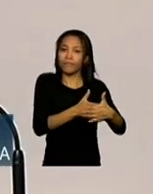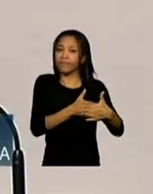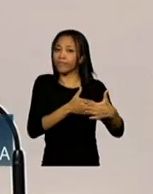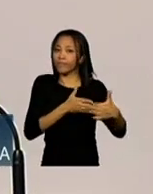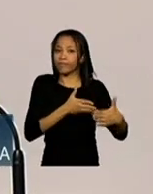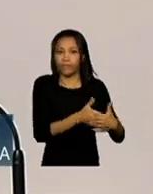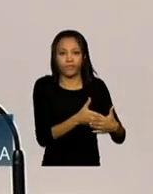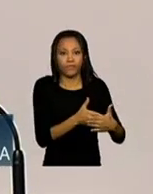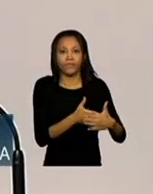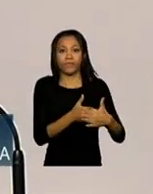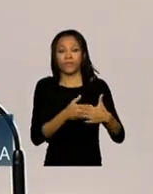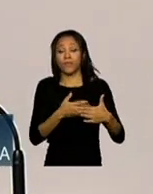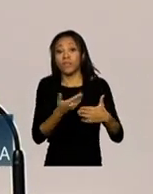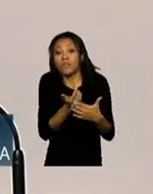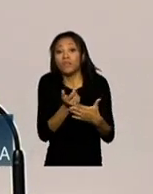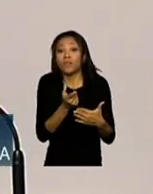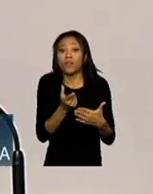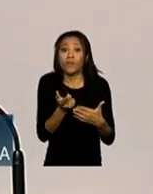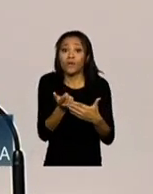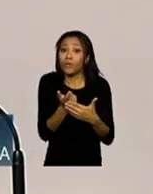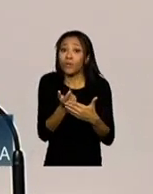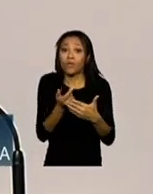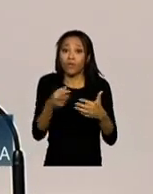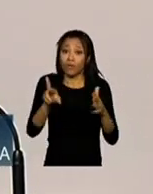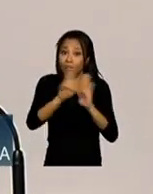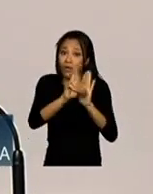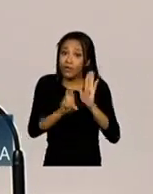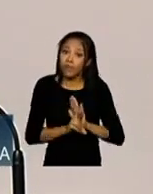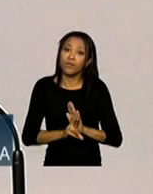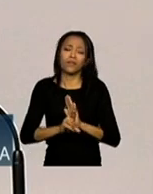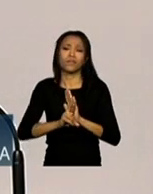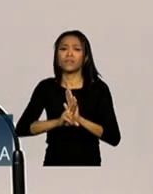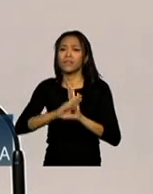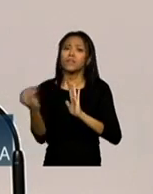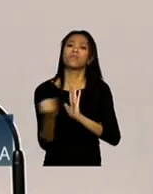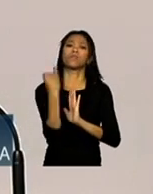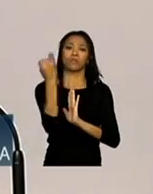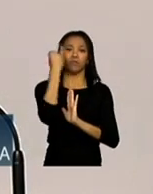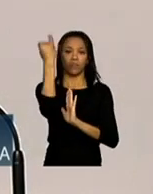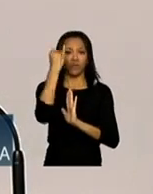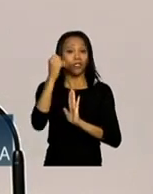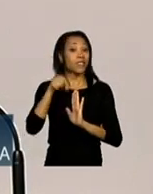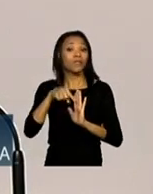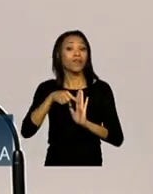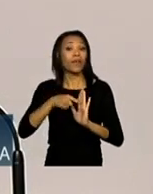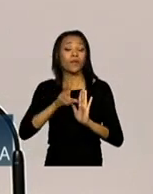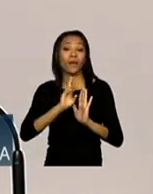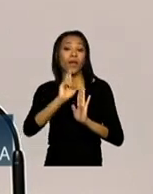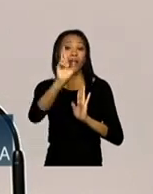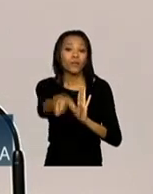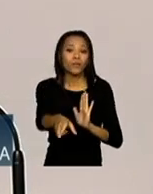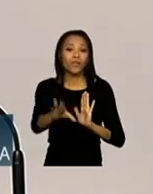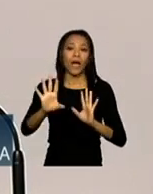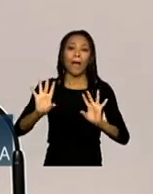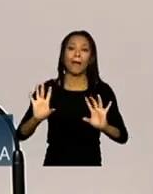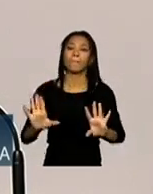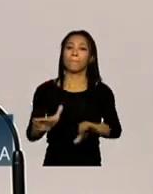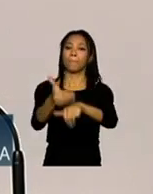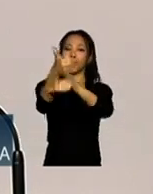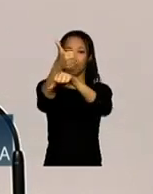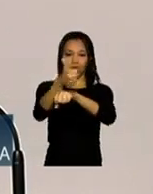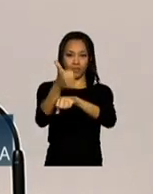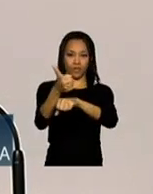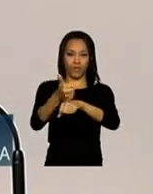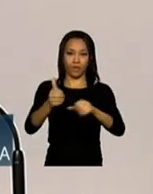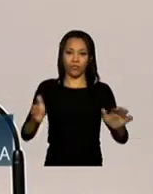aquelas essenciais medidas que significam a melhoria do sistema produtivo do